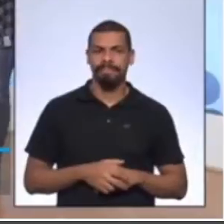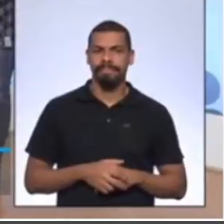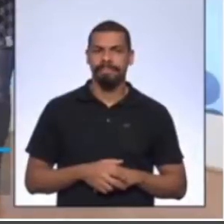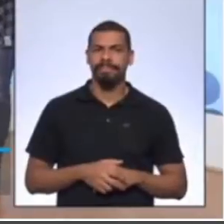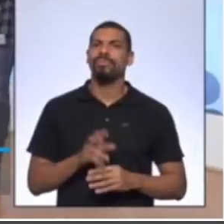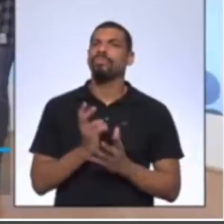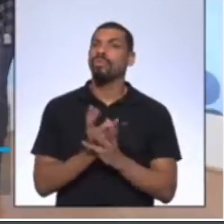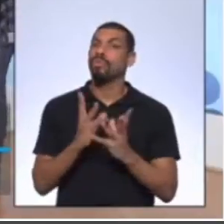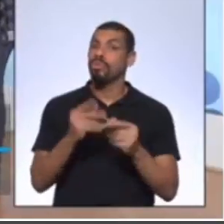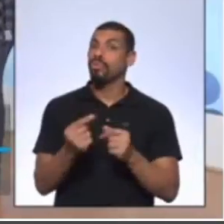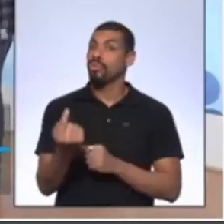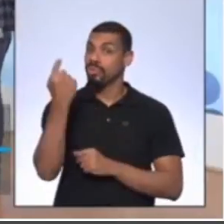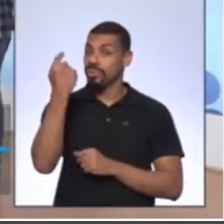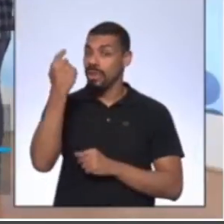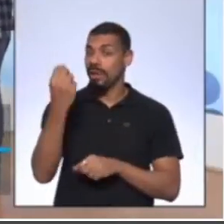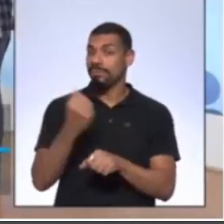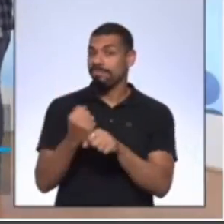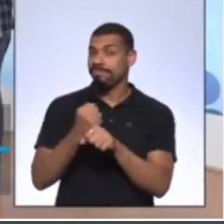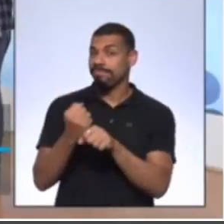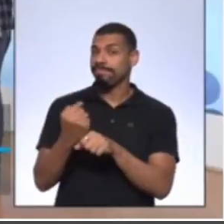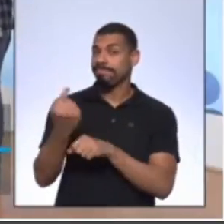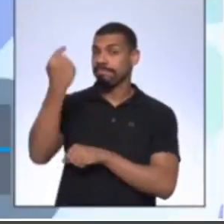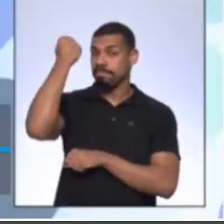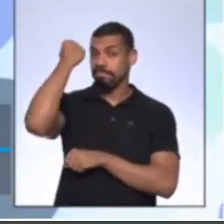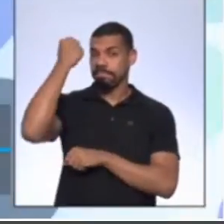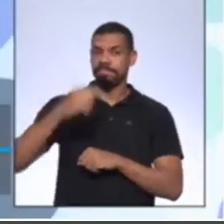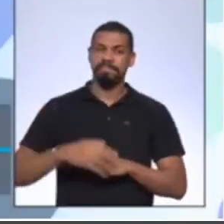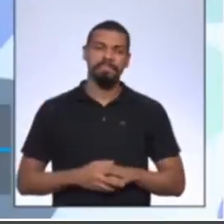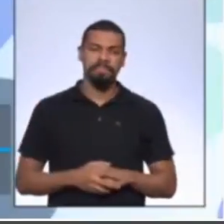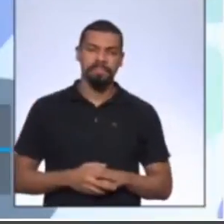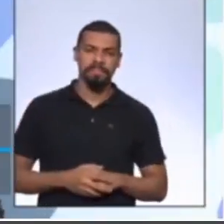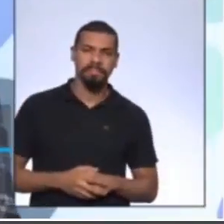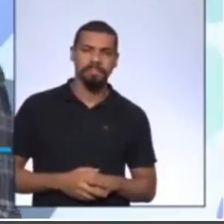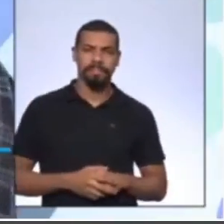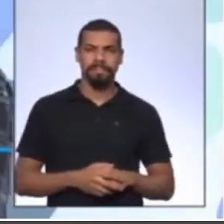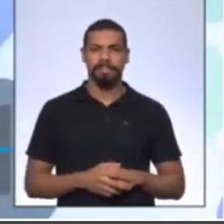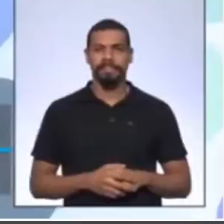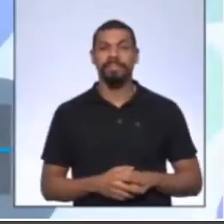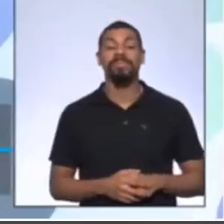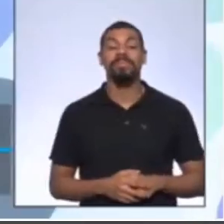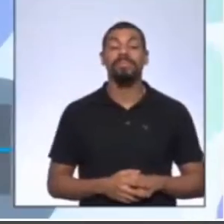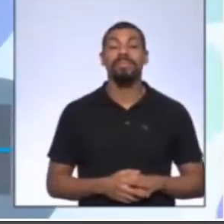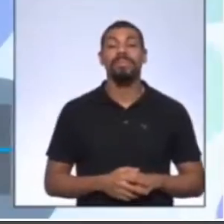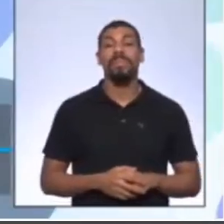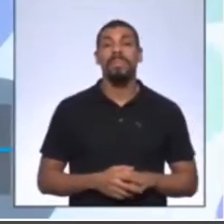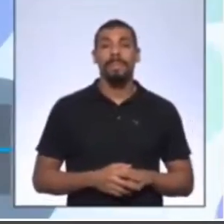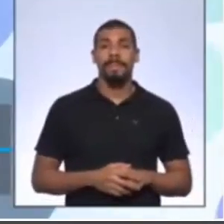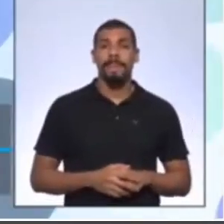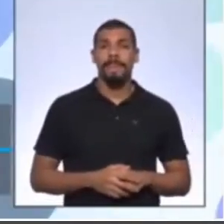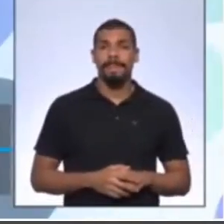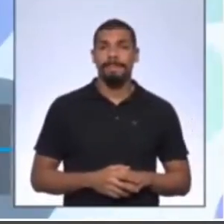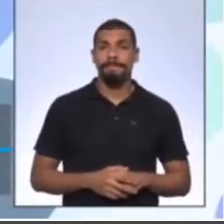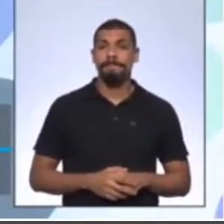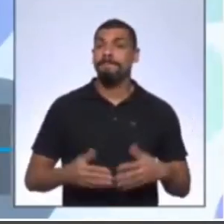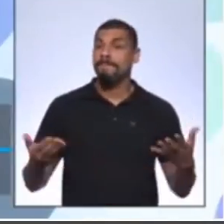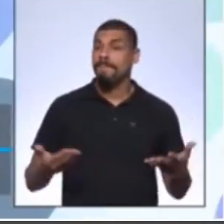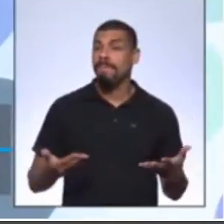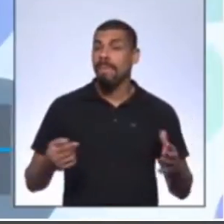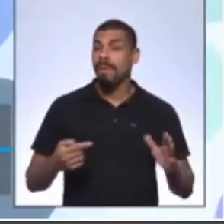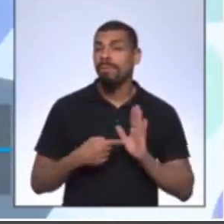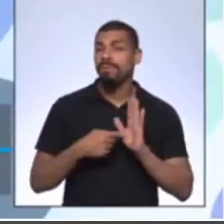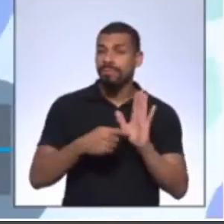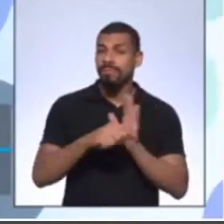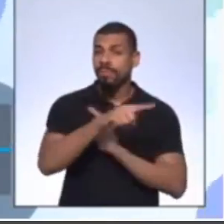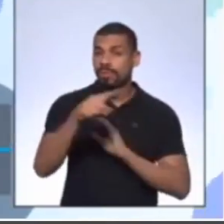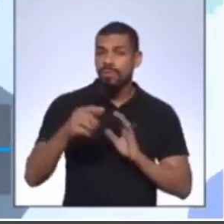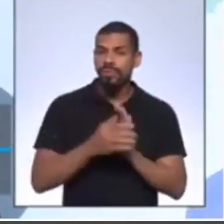não vem de lá tudo vem dia de trás tá vendo a gente vamos lá continuando aqui tá gente então agora eu tenho para